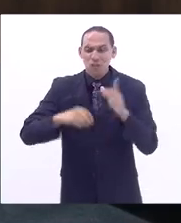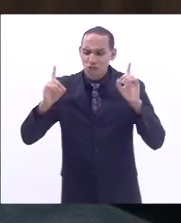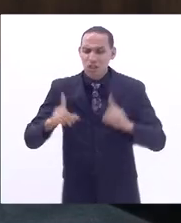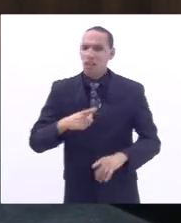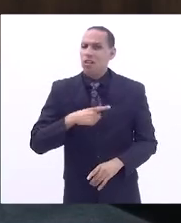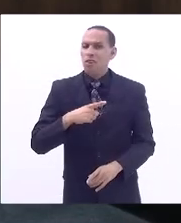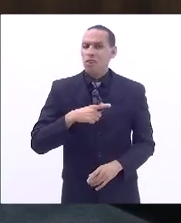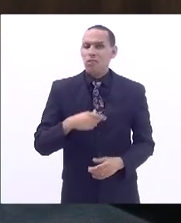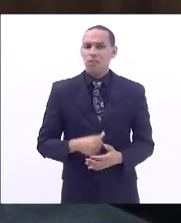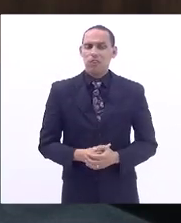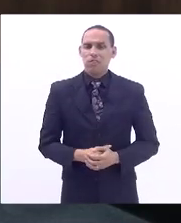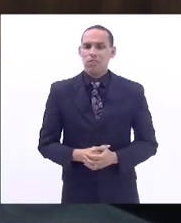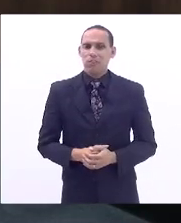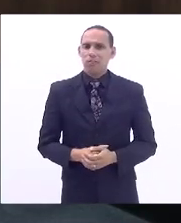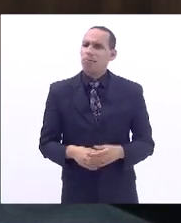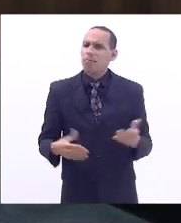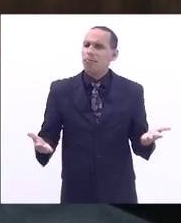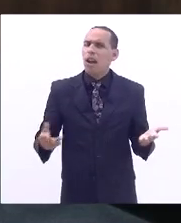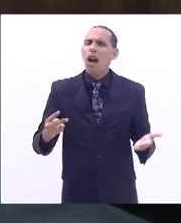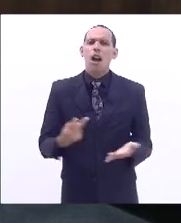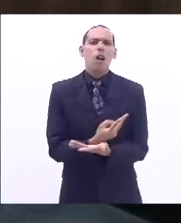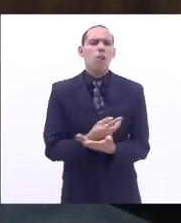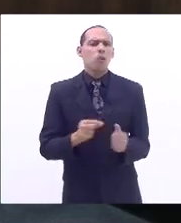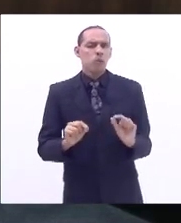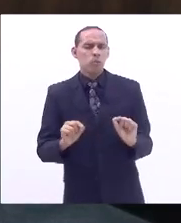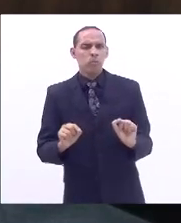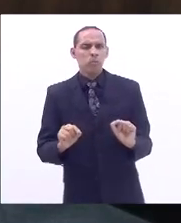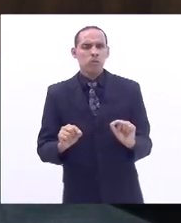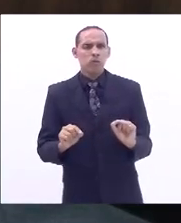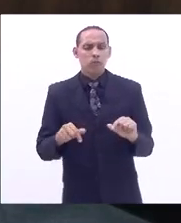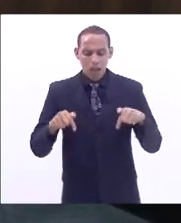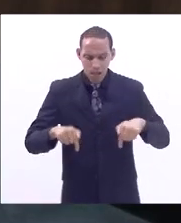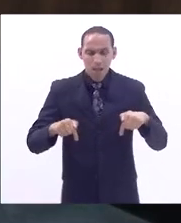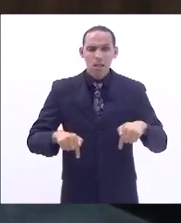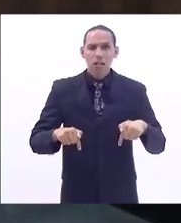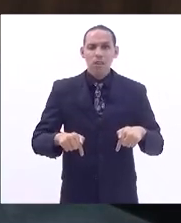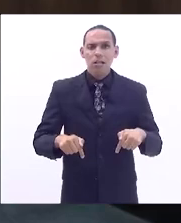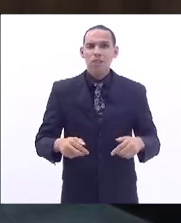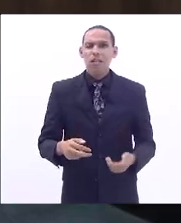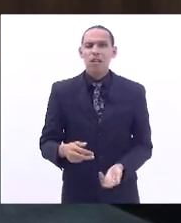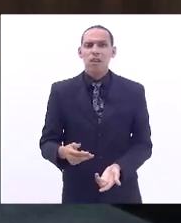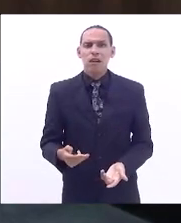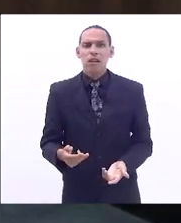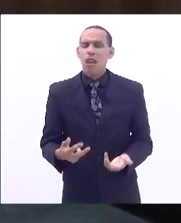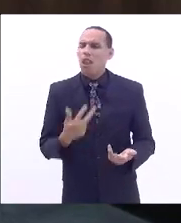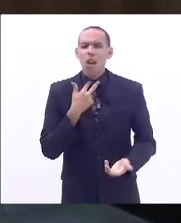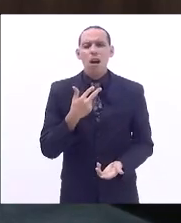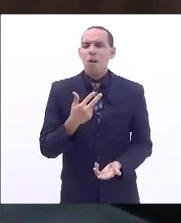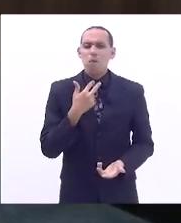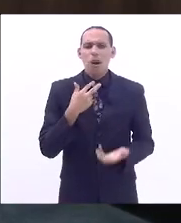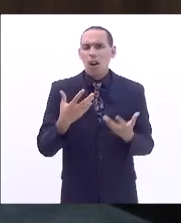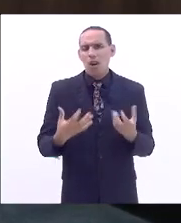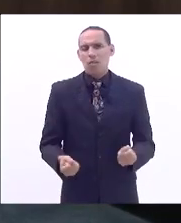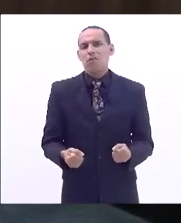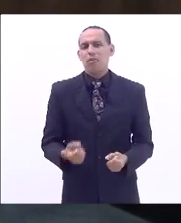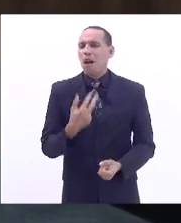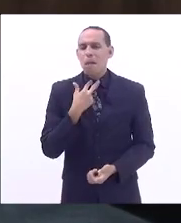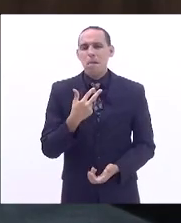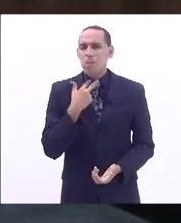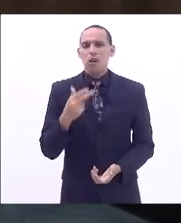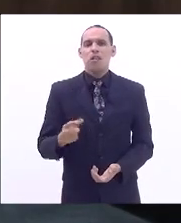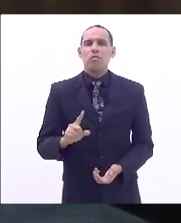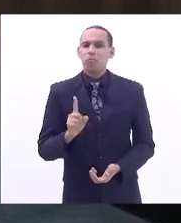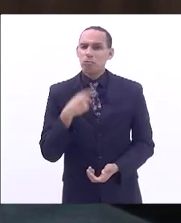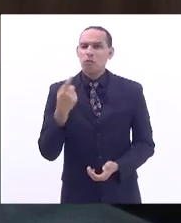que é direito seu então o que acontece é o seguinte esta casa não pode desde que mais se forma alguma vamos